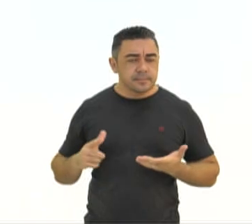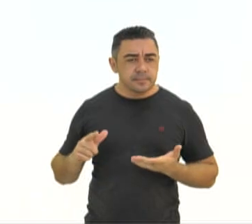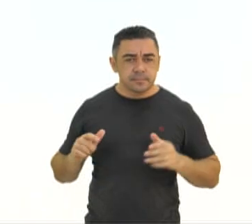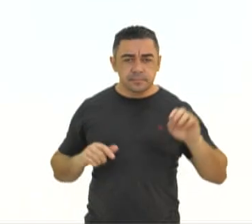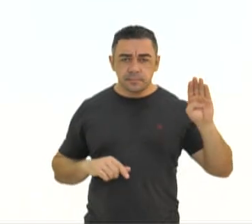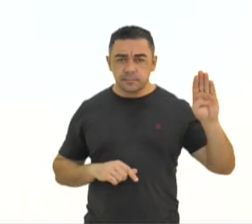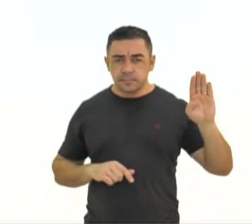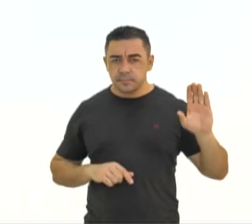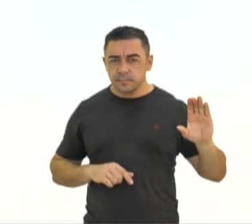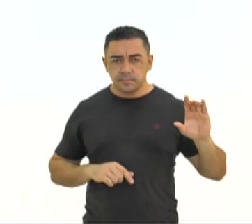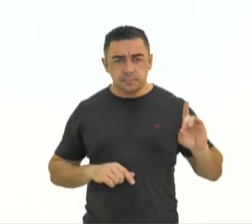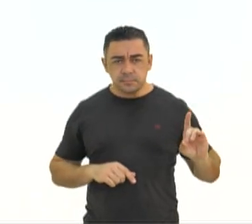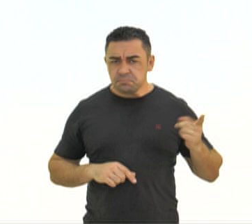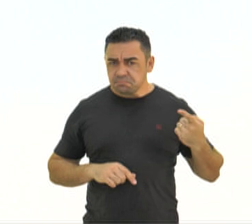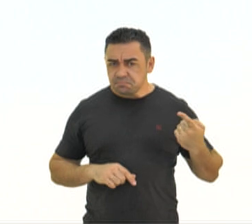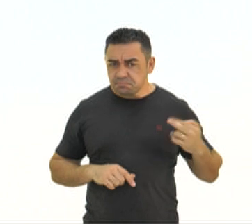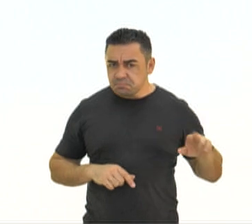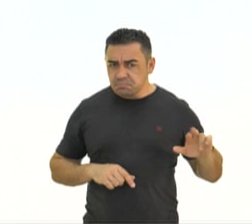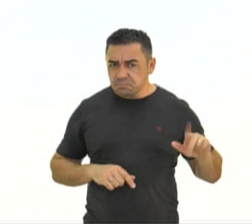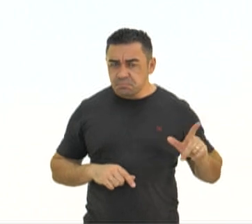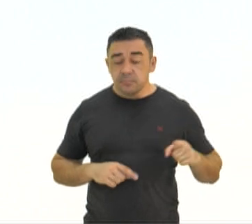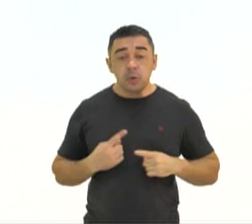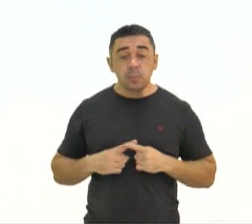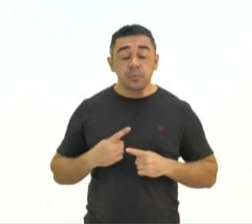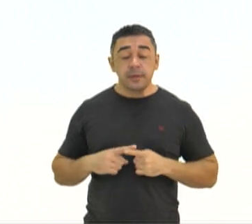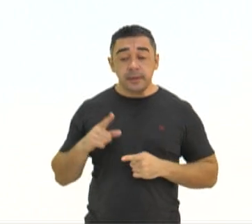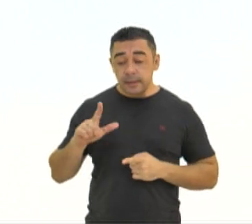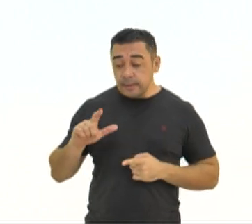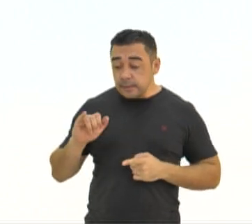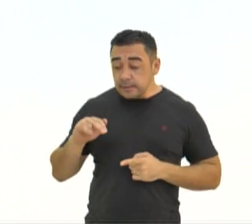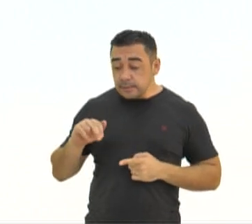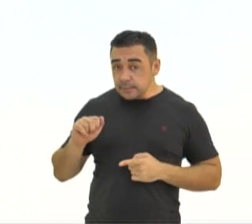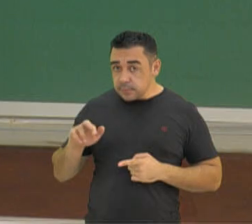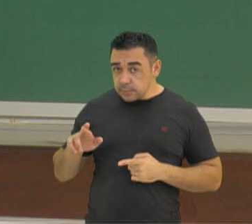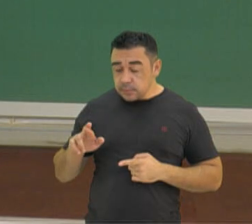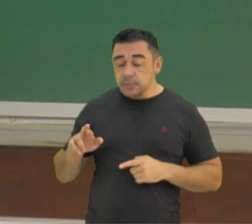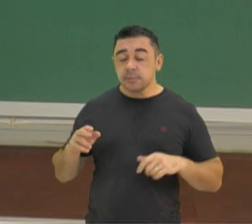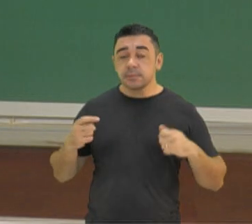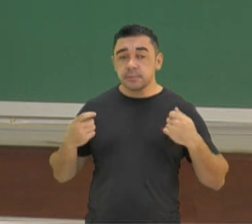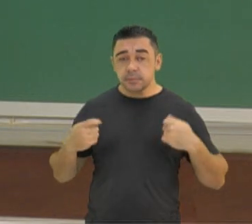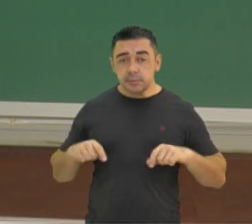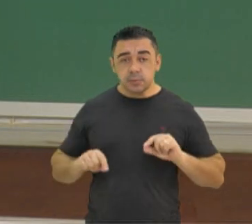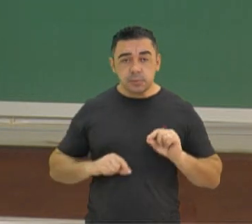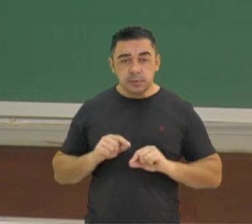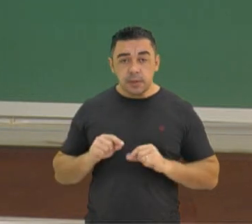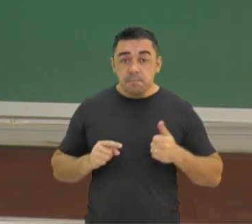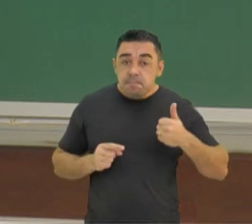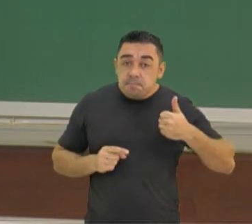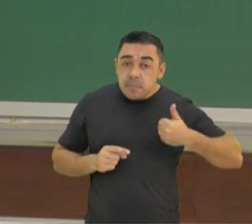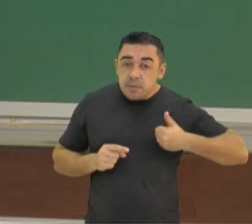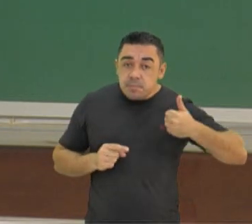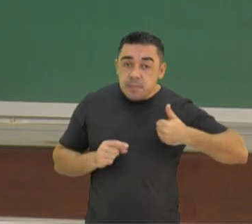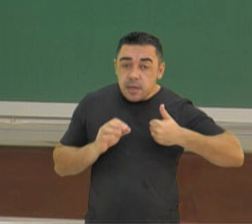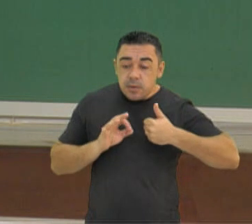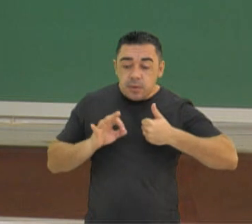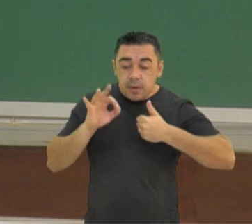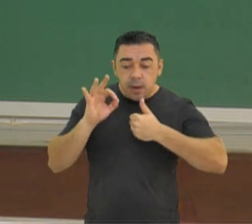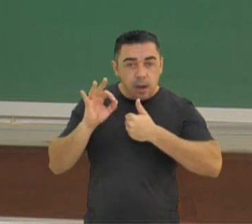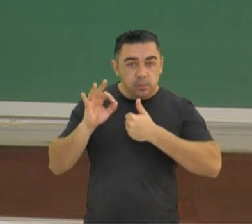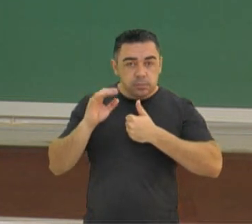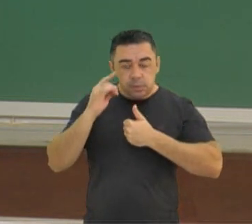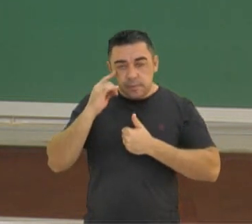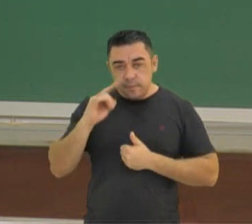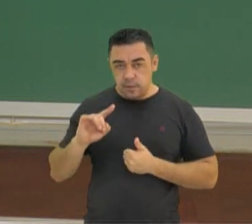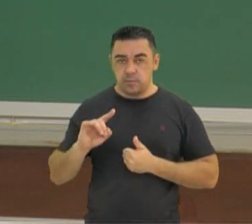são equações lineares? Porque toda equação linear, né, ela é uma equação de primeiro grau, a gente acabou de ver esse